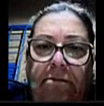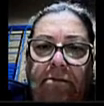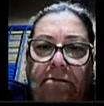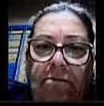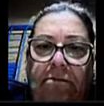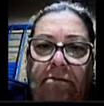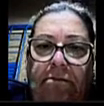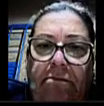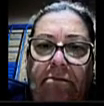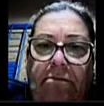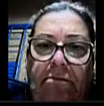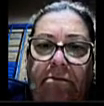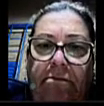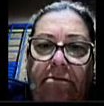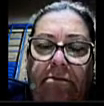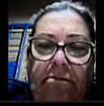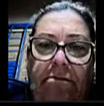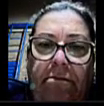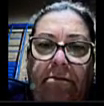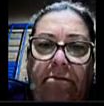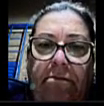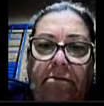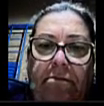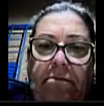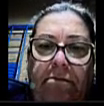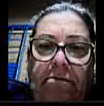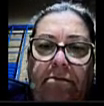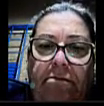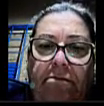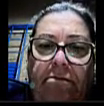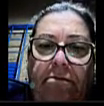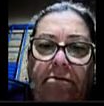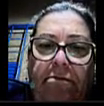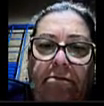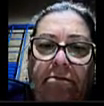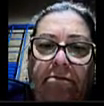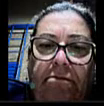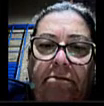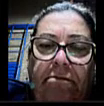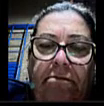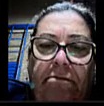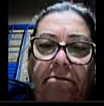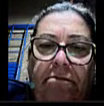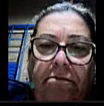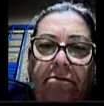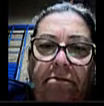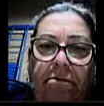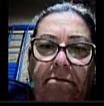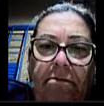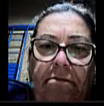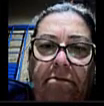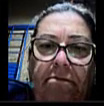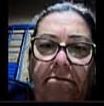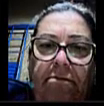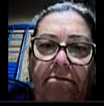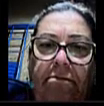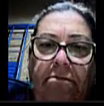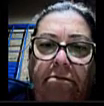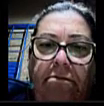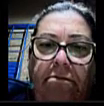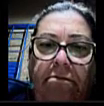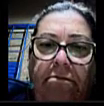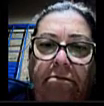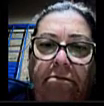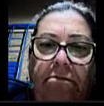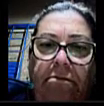prejuízos que a criança apresenta em relação a habilidades acadêmicas, né, então parte de